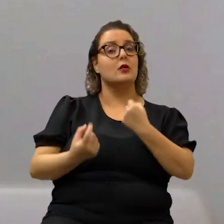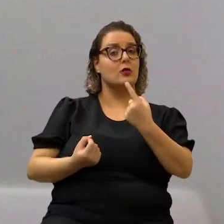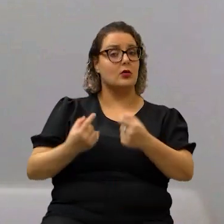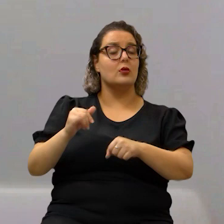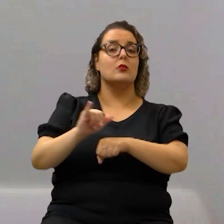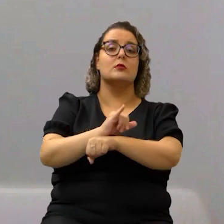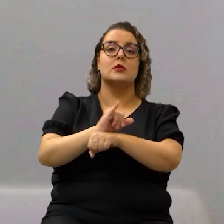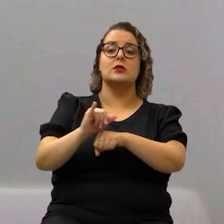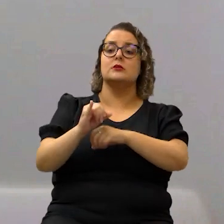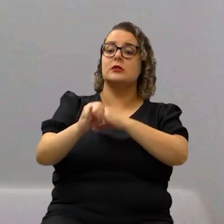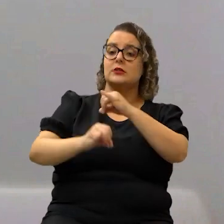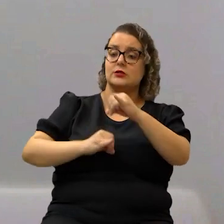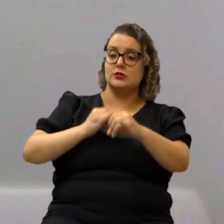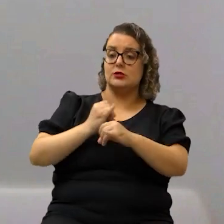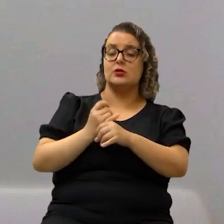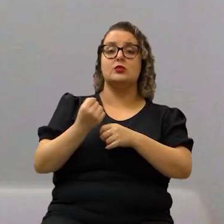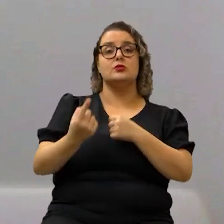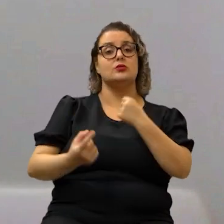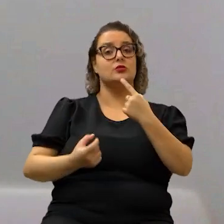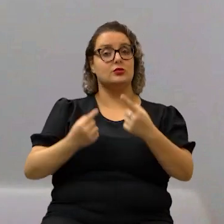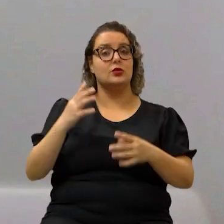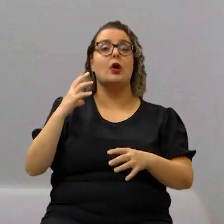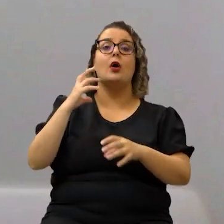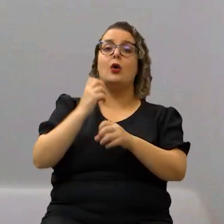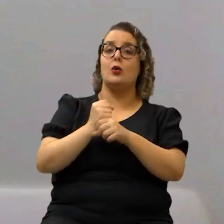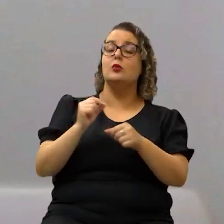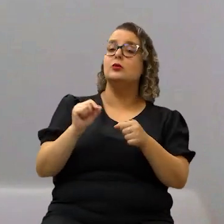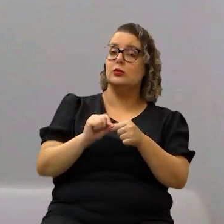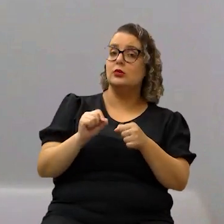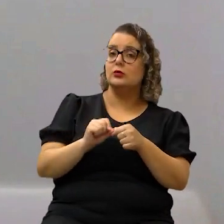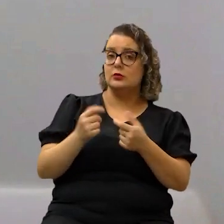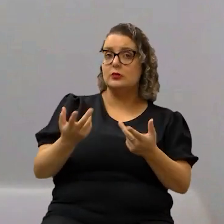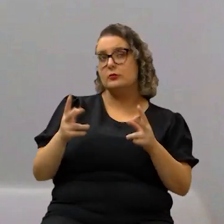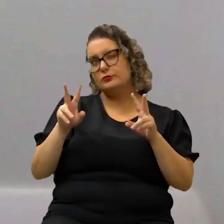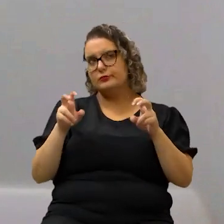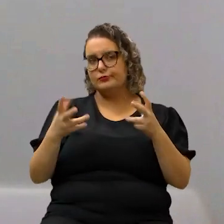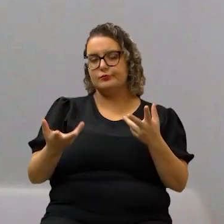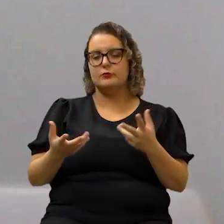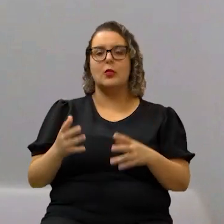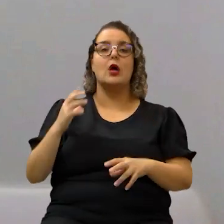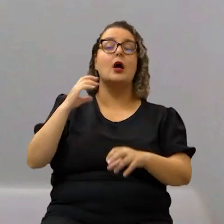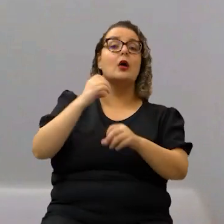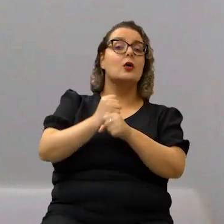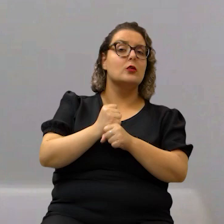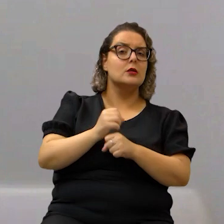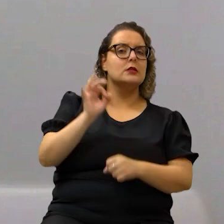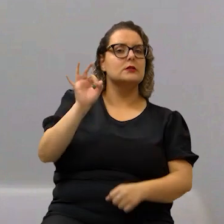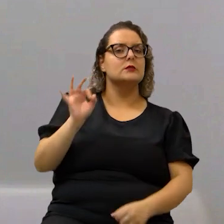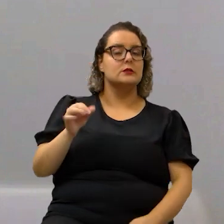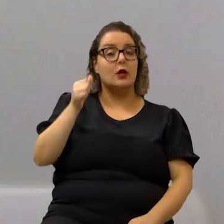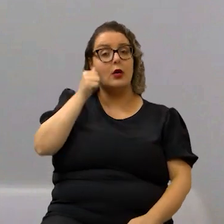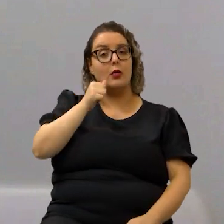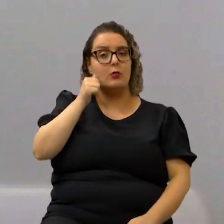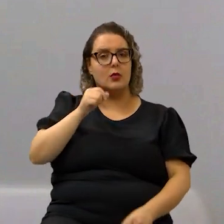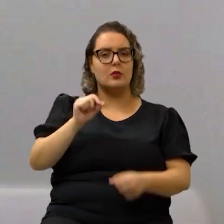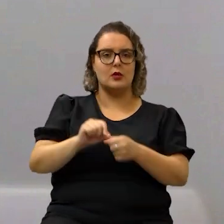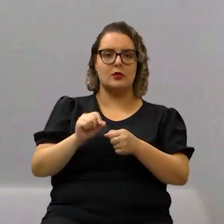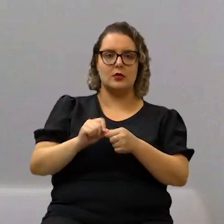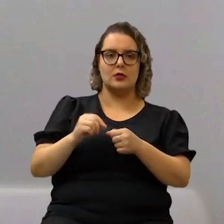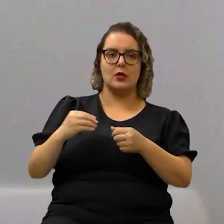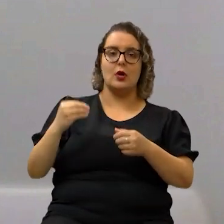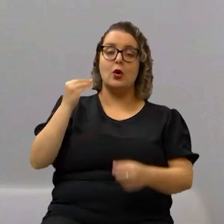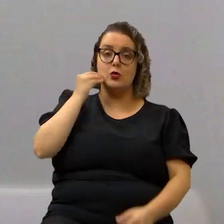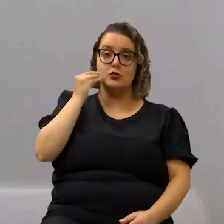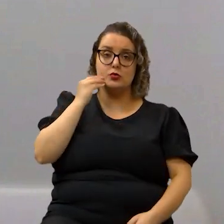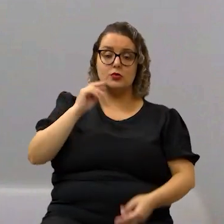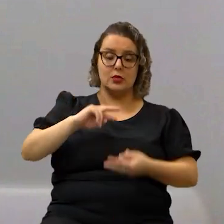algumas ferramentas na internet, de algumas contas que a gente faz, vou dizer assim, para a gente calcular se essa mulher precisa fazer o